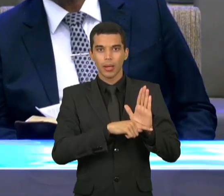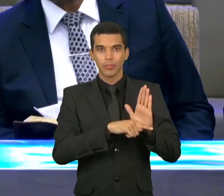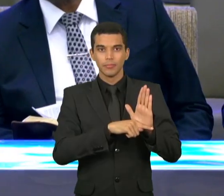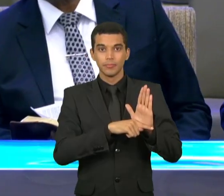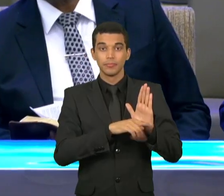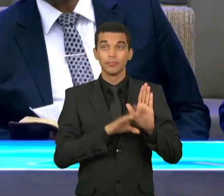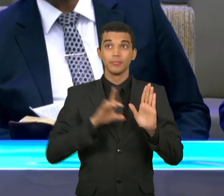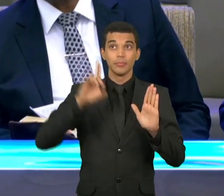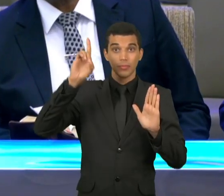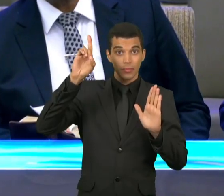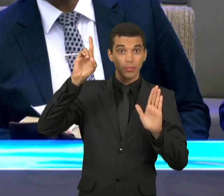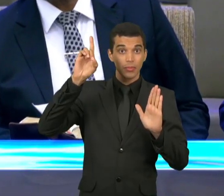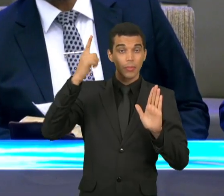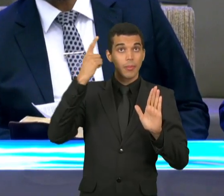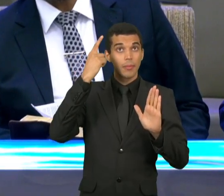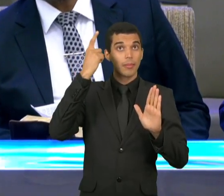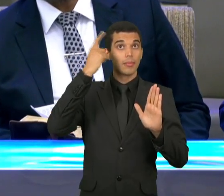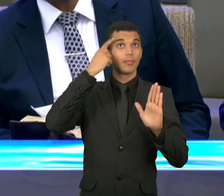que Deus